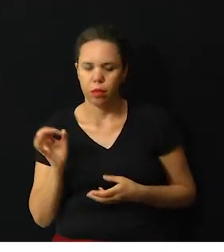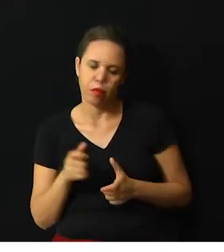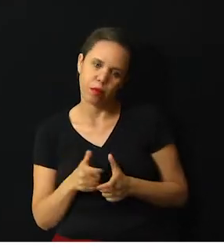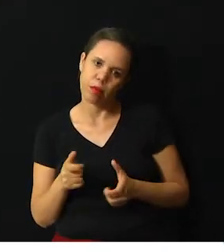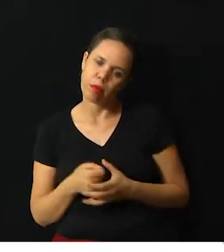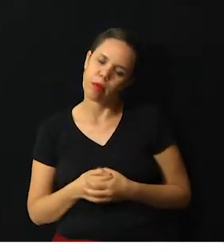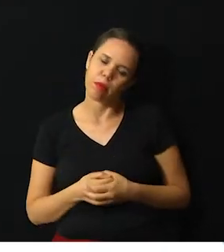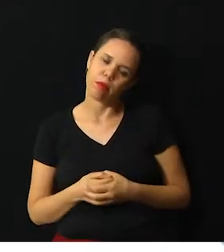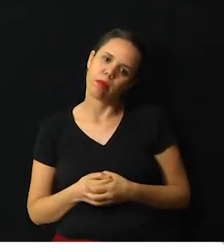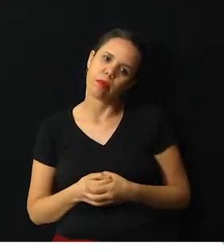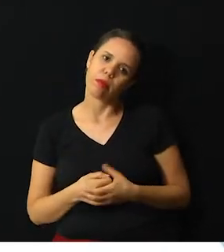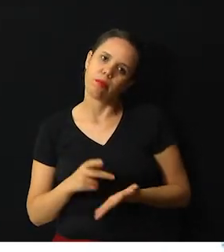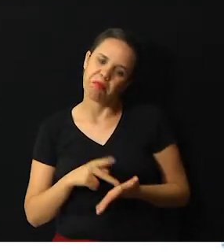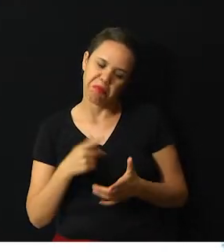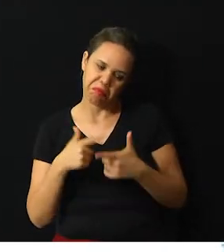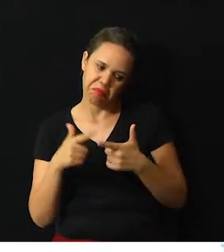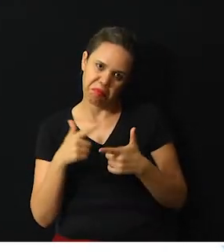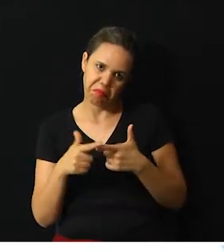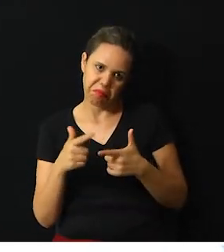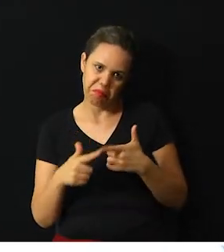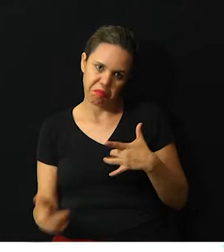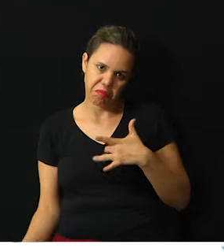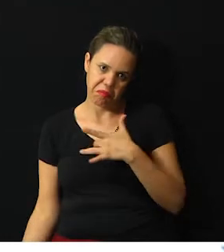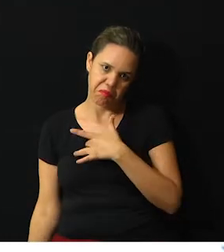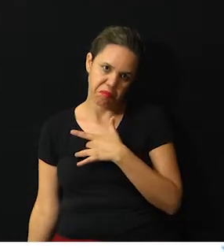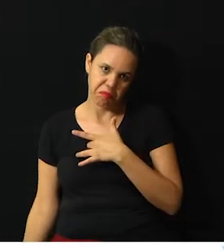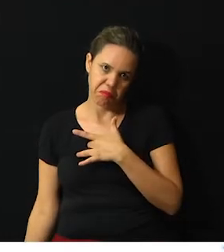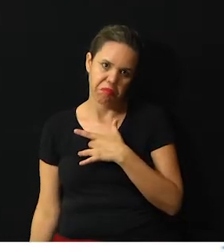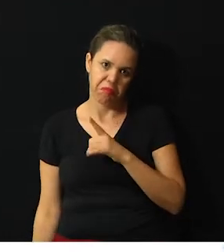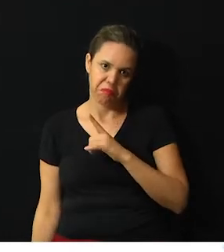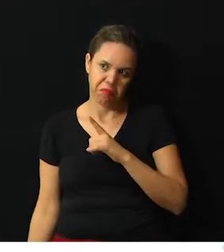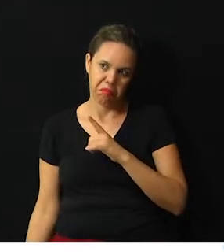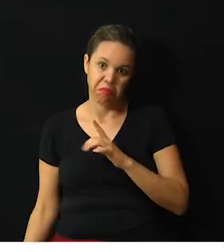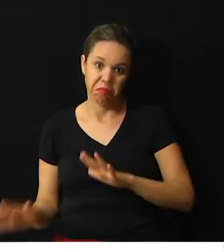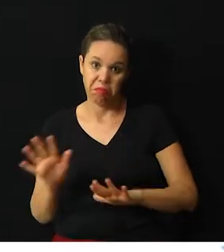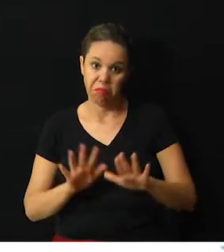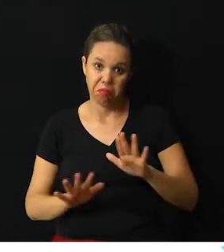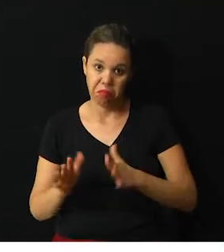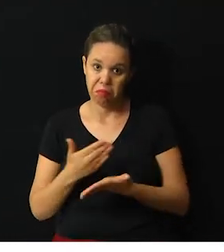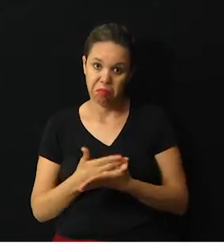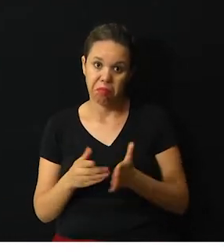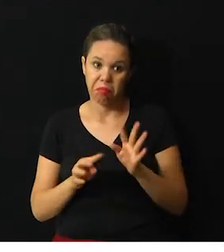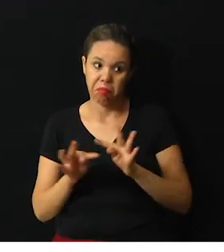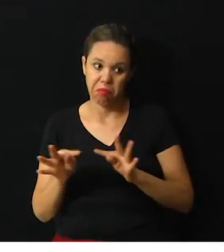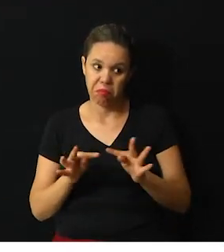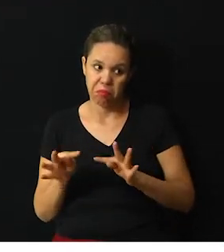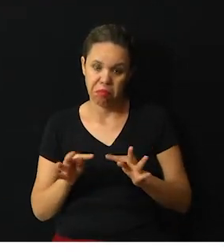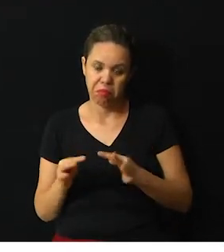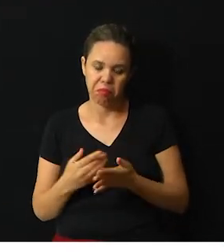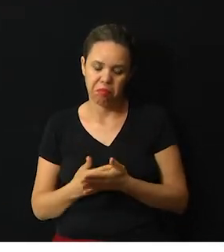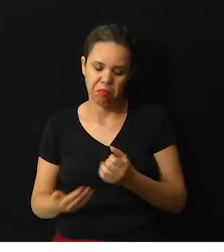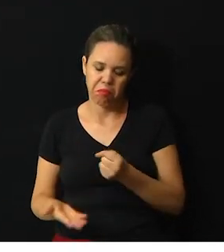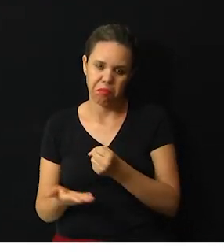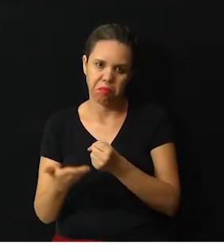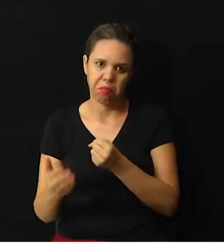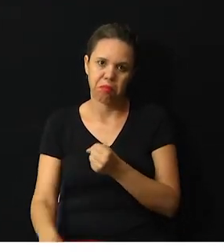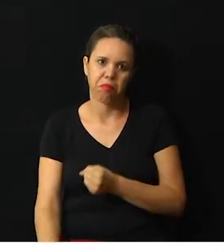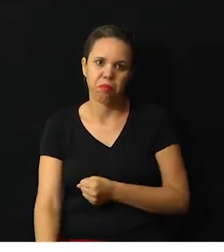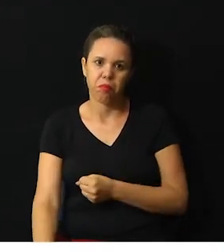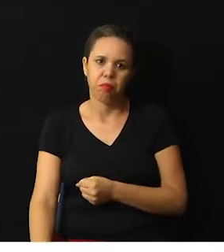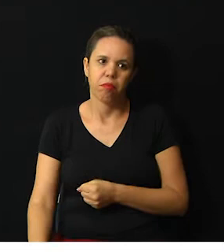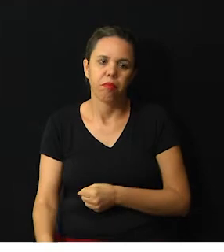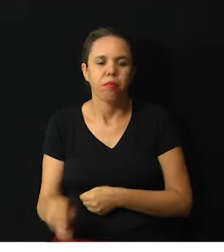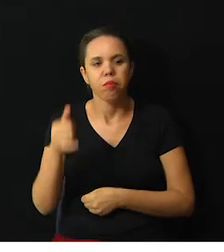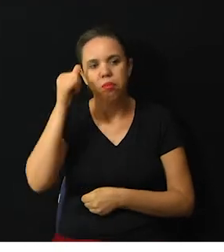certeza aumentar. Então, realmente é um problema de saúde pública que a gente precisa começar a trabalhar desde o começo, porque